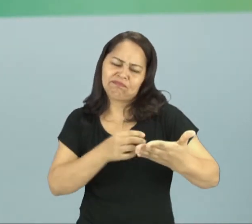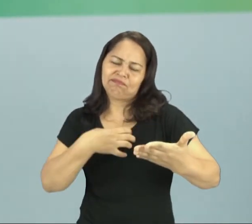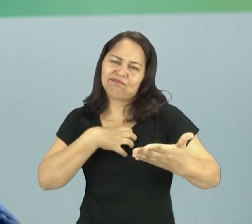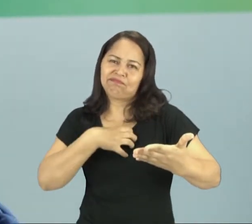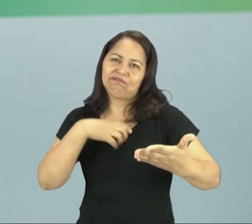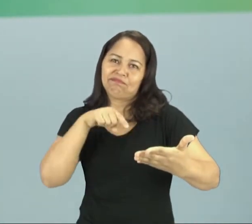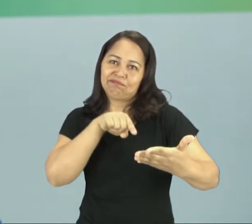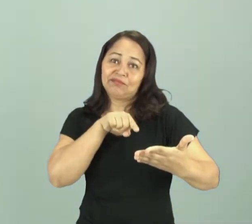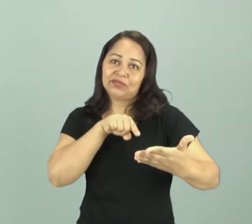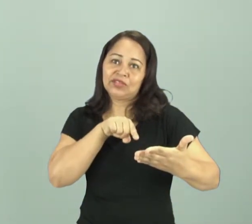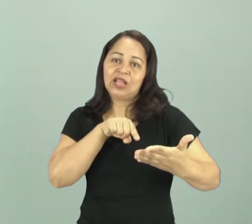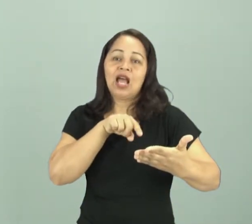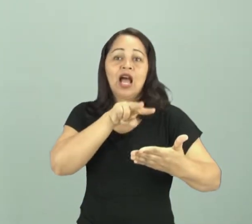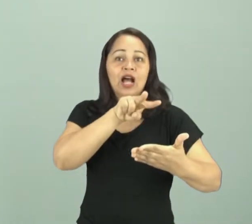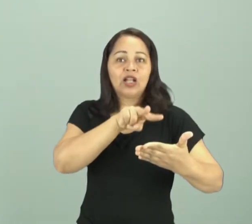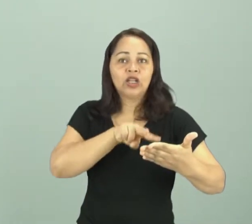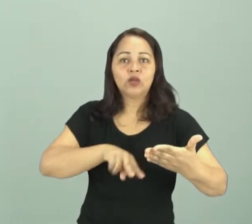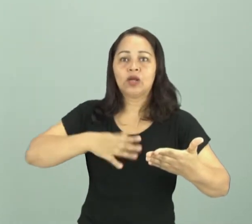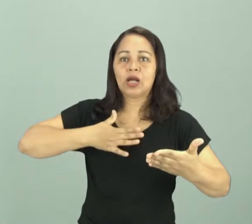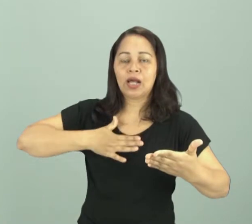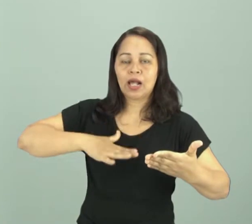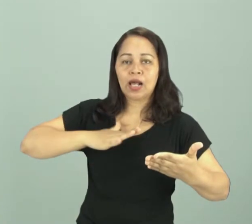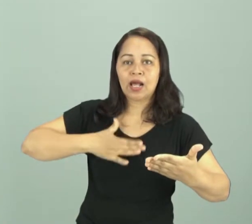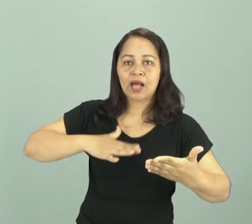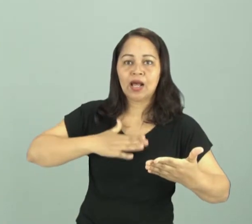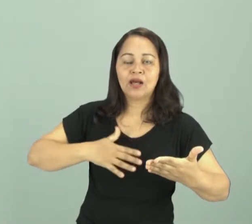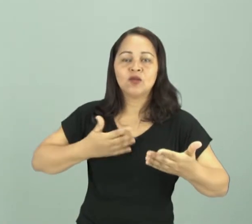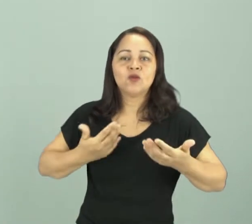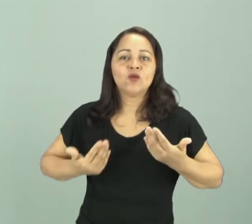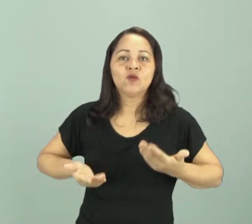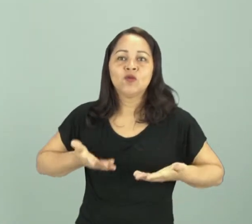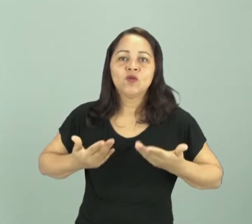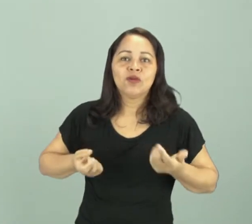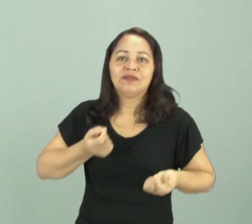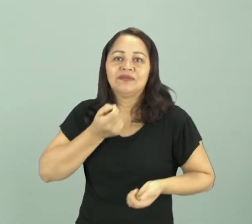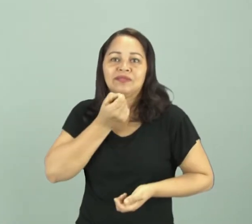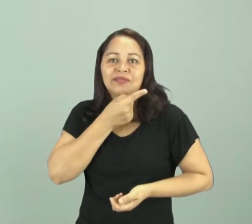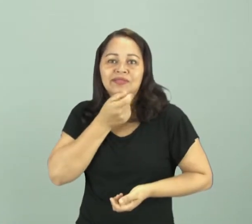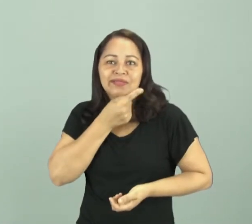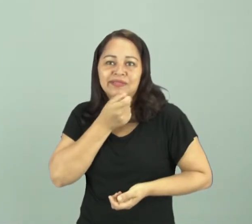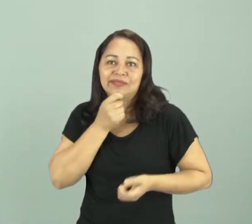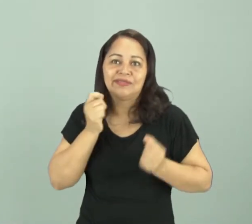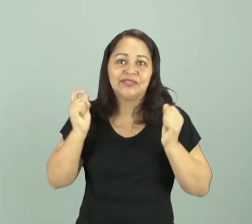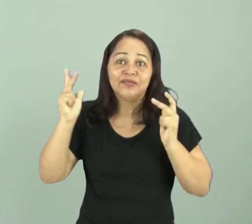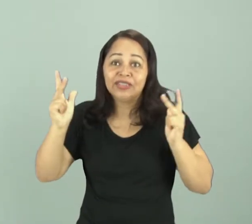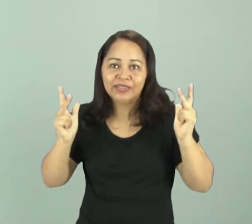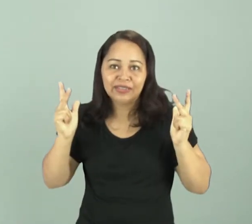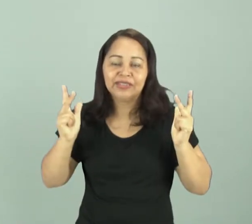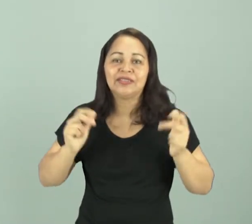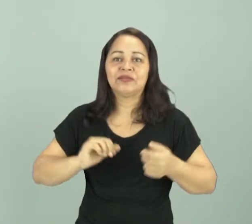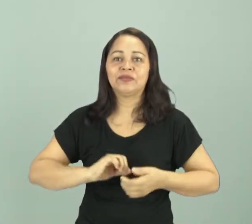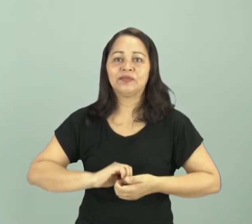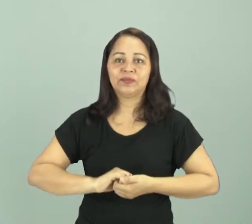fazendo com que a leitura seja mais leve e mais descontraída, uma leitura mais divertida.